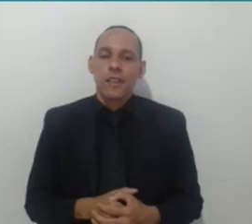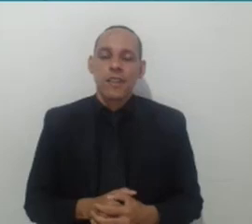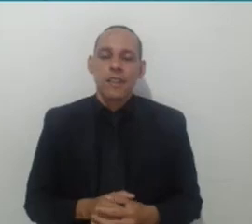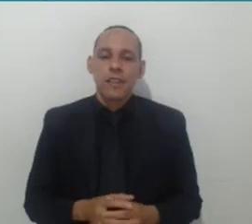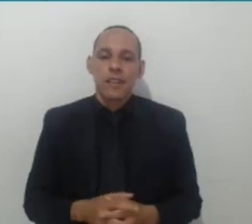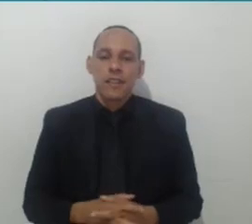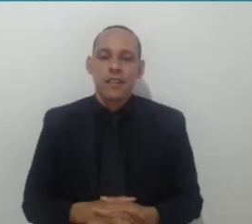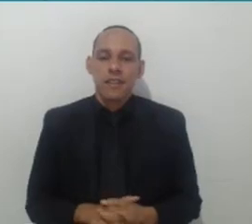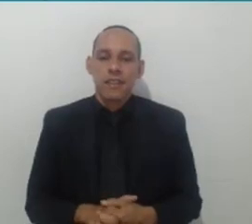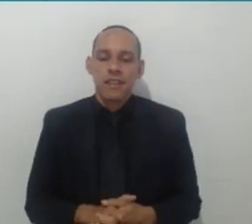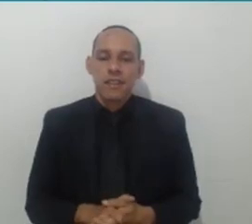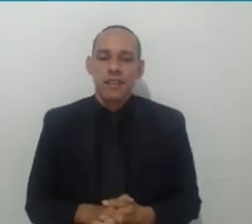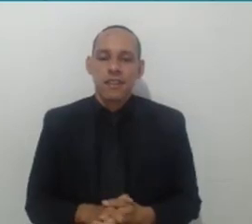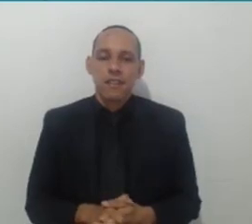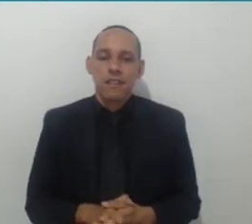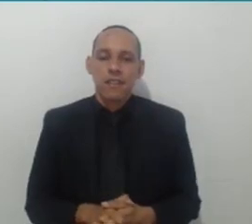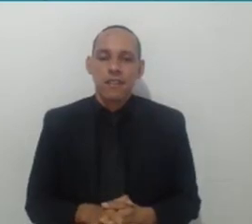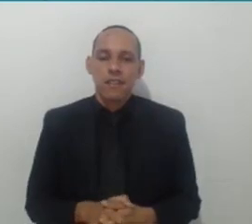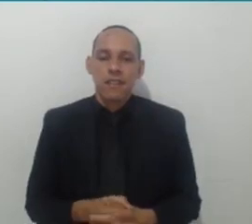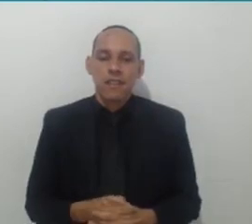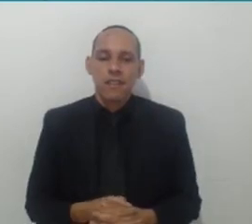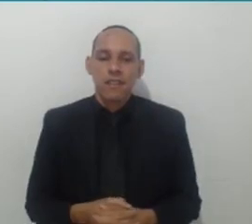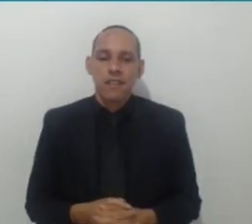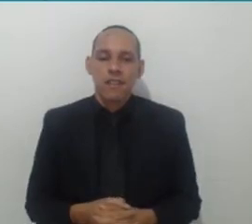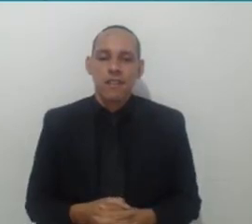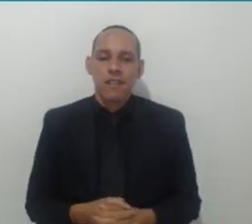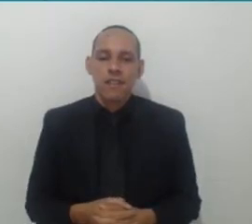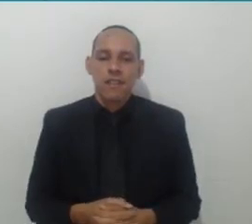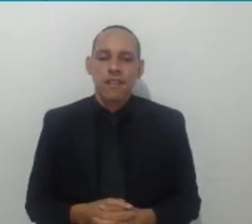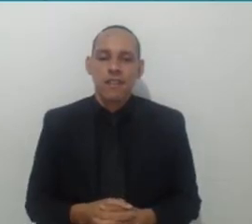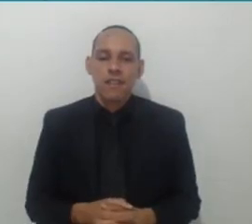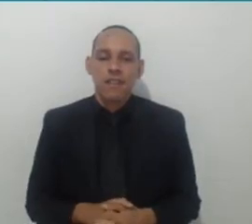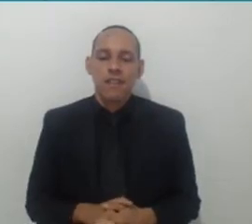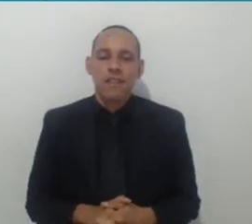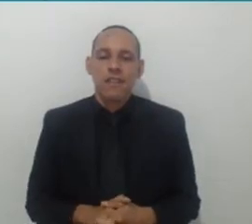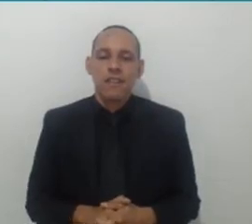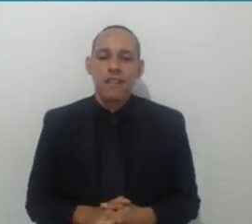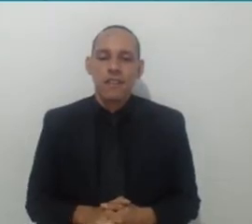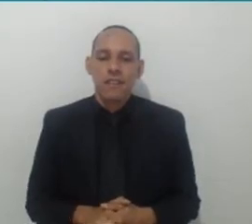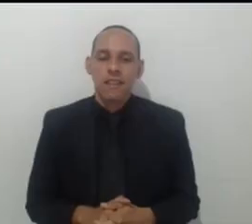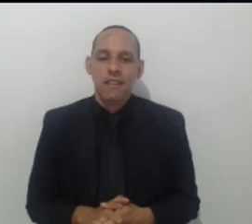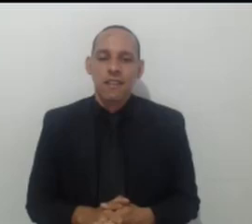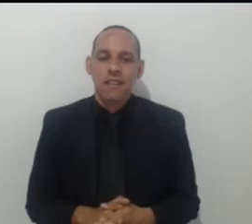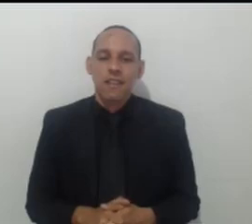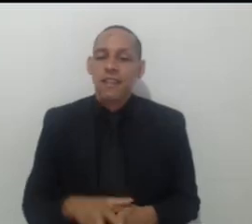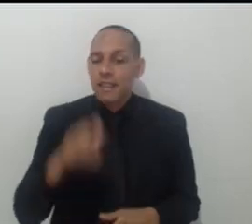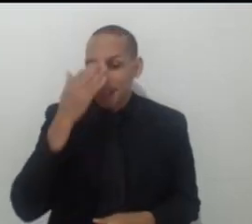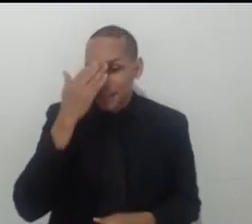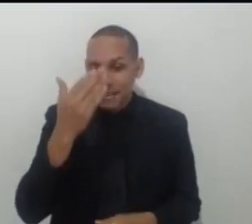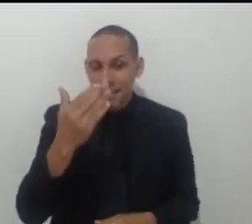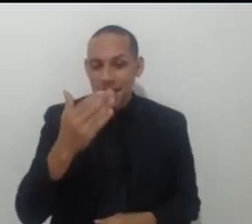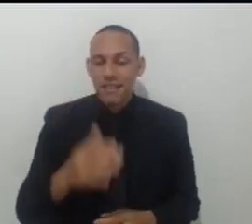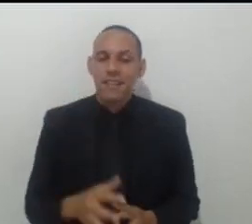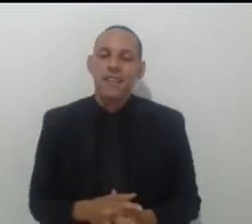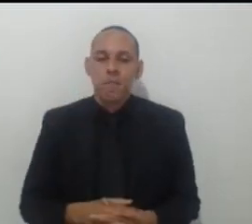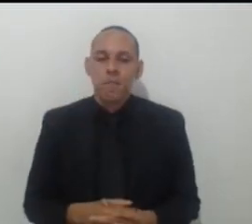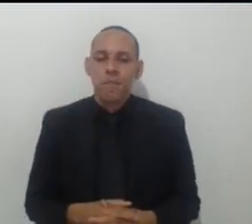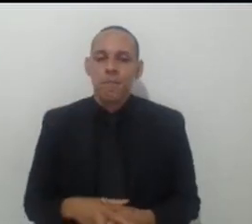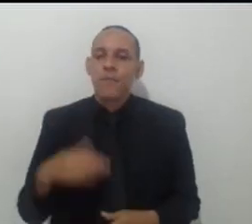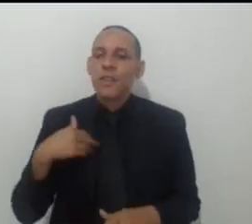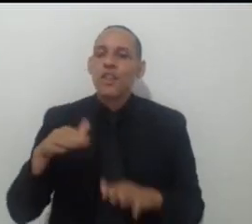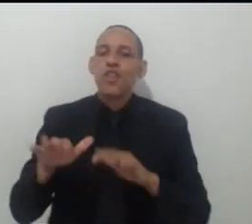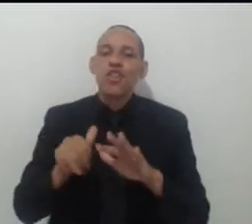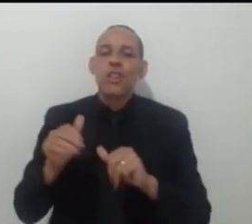É isso. Obrigado, excelência. Agradeço, Vossa Excelência. Eu estou chamando agora